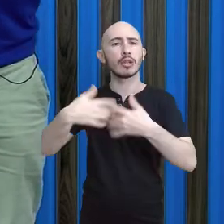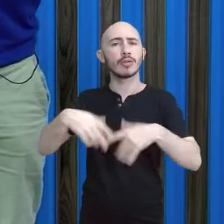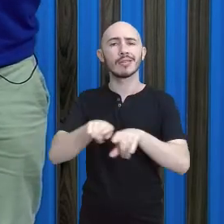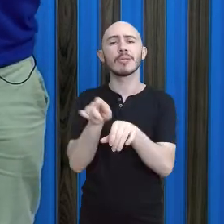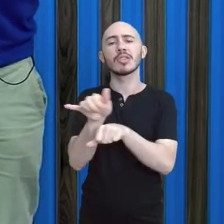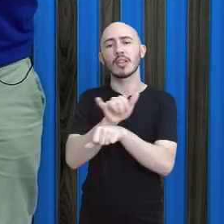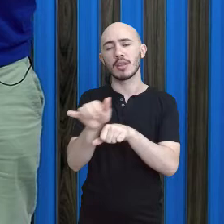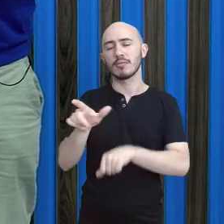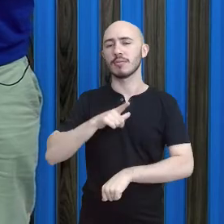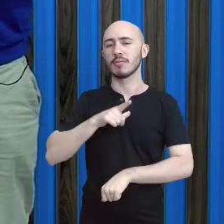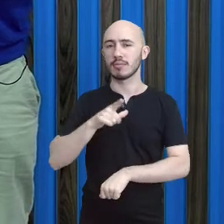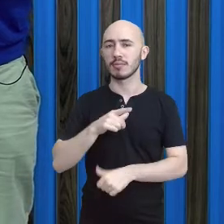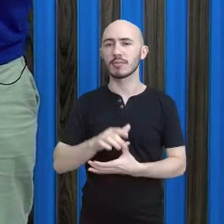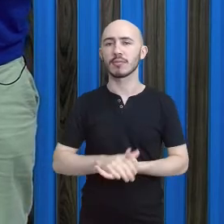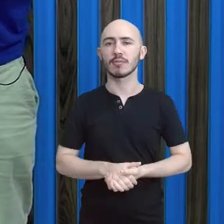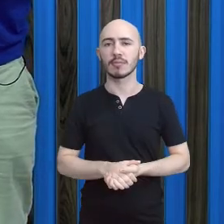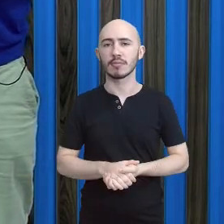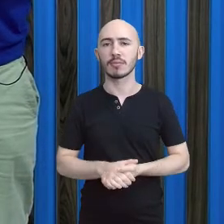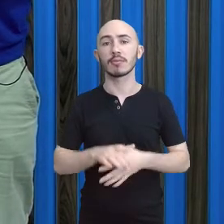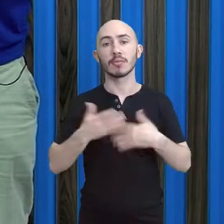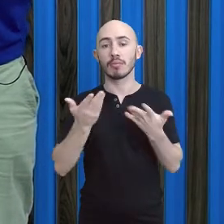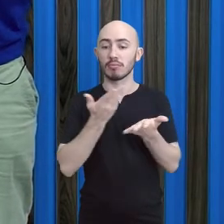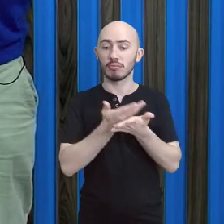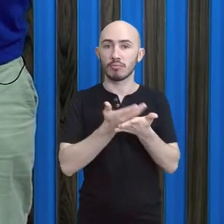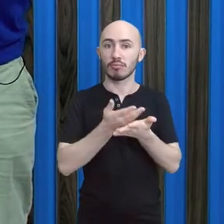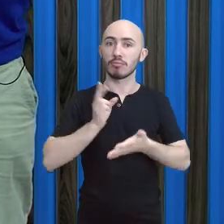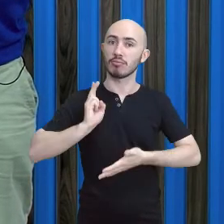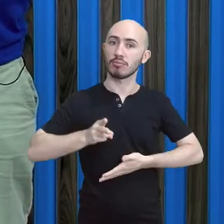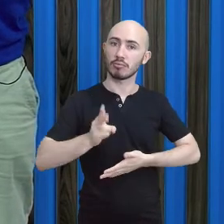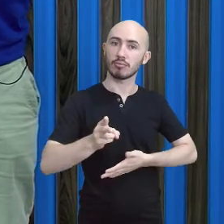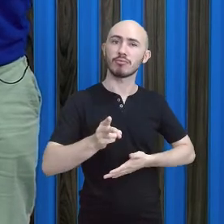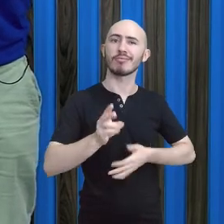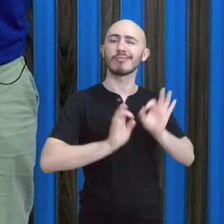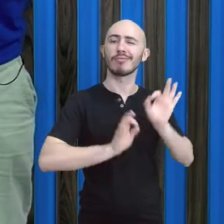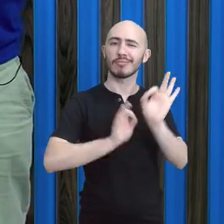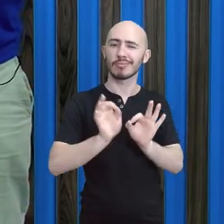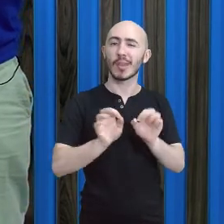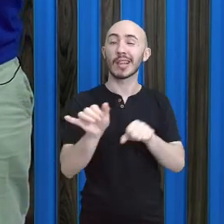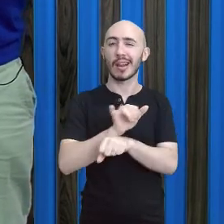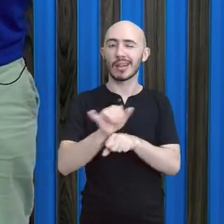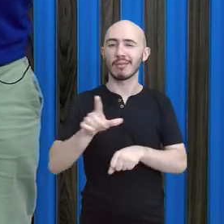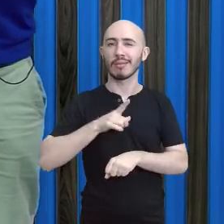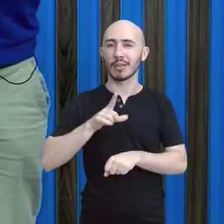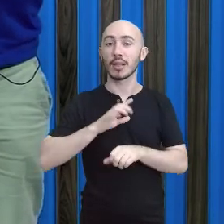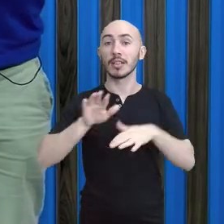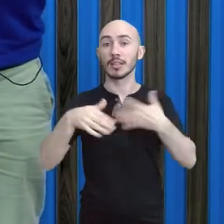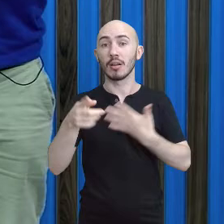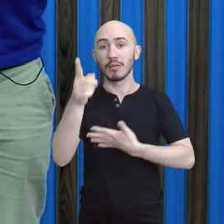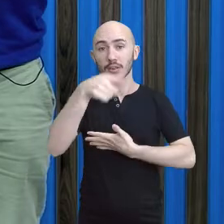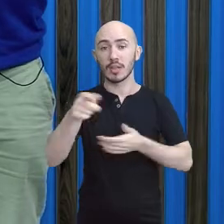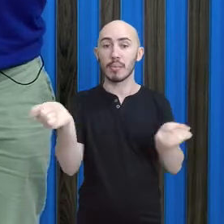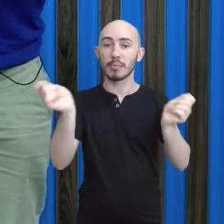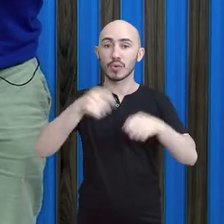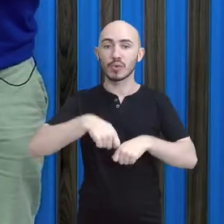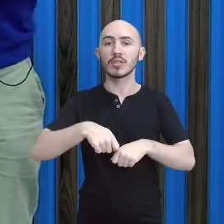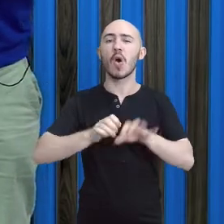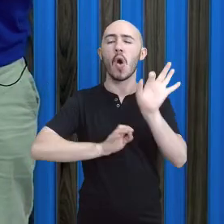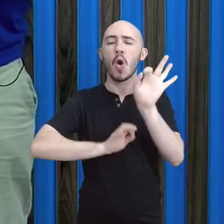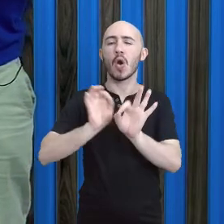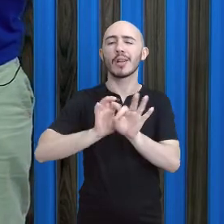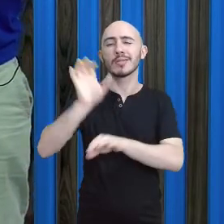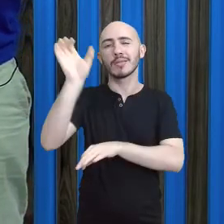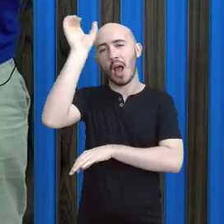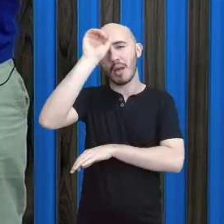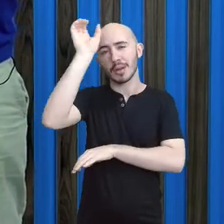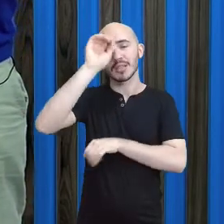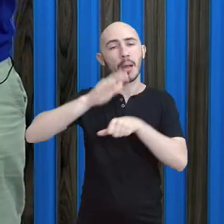Você seguindo um estudo estratégico, né, você vai otimizar o seu aprendizado,